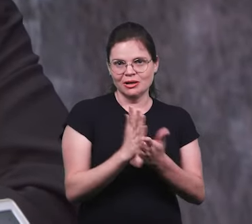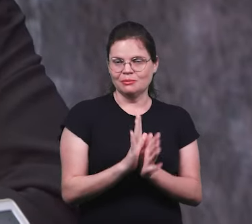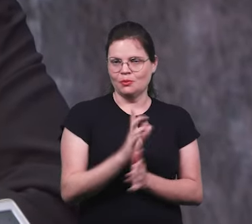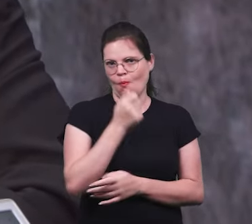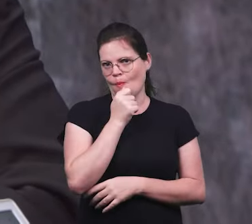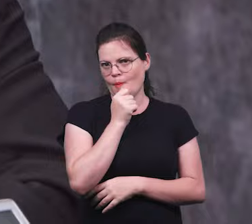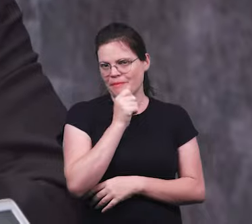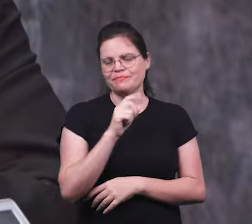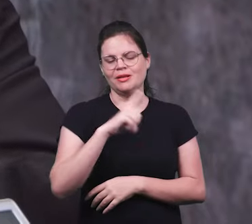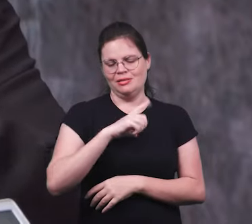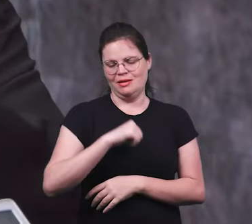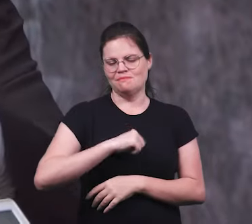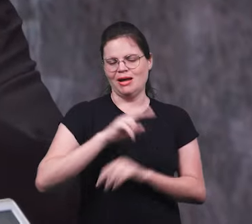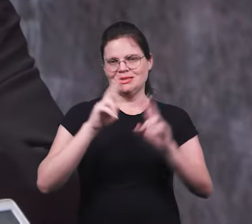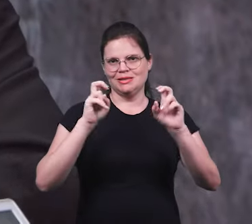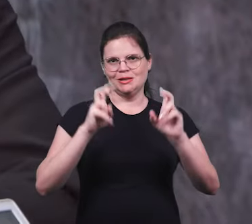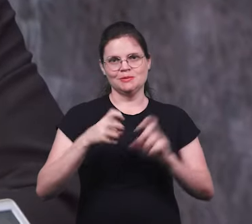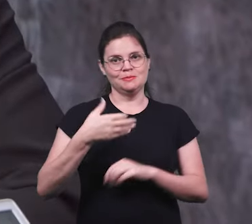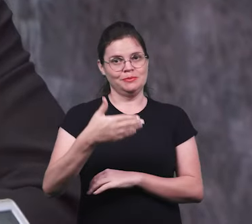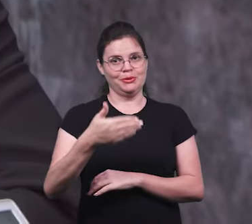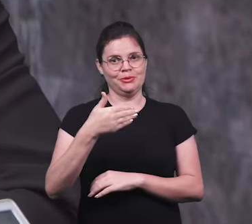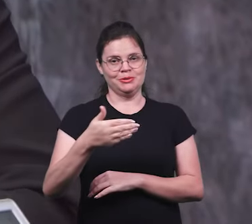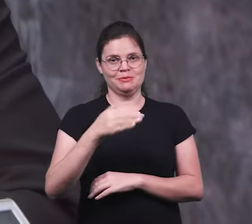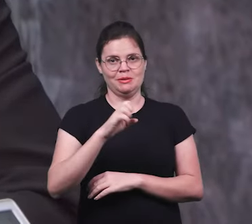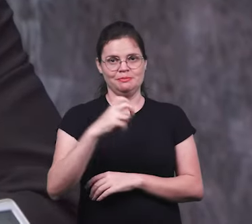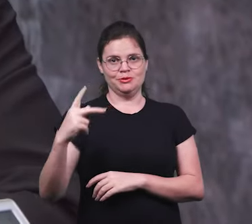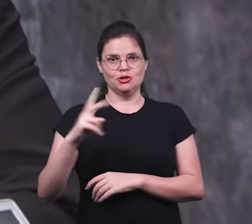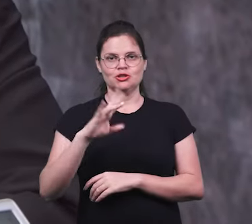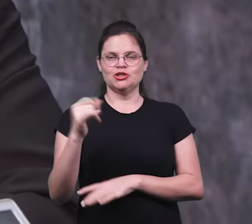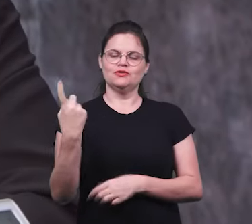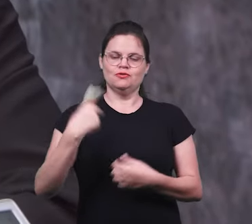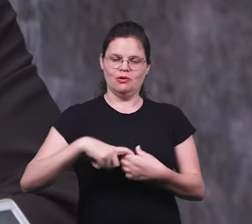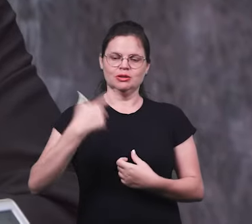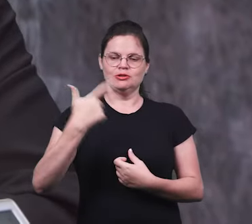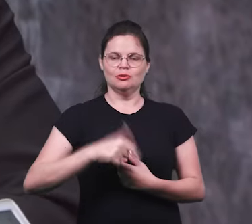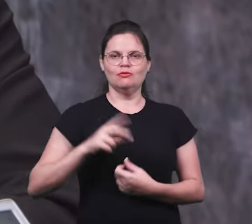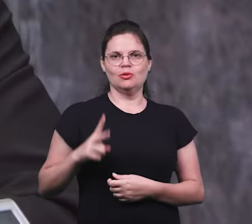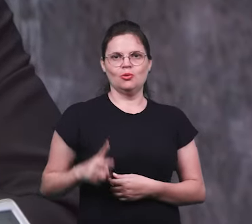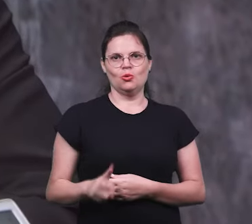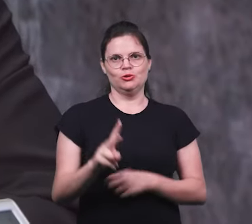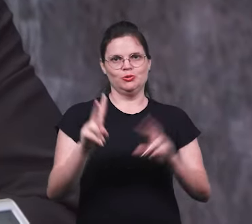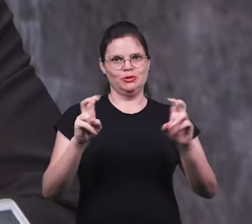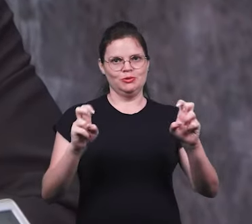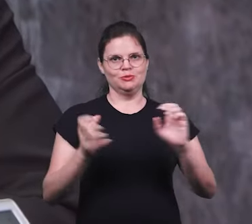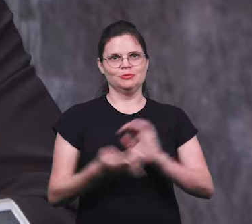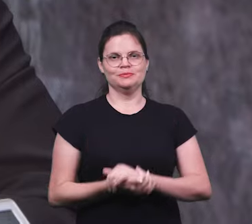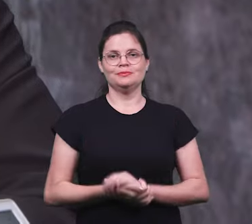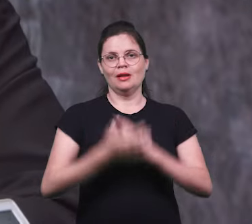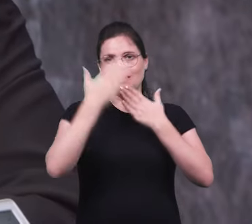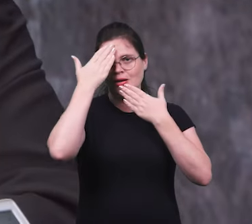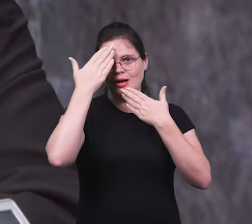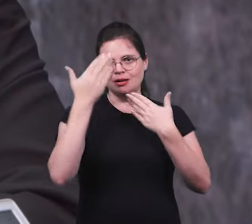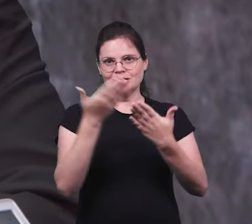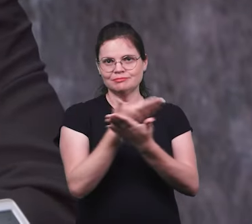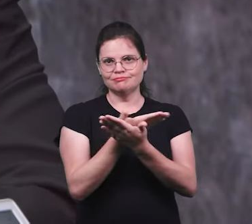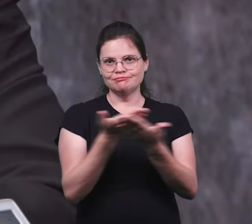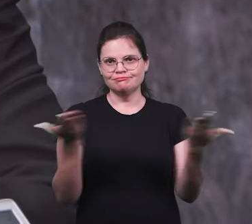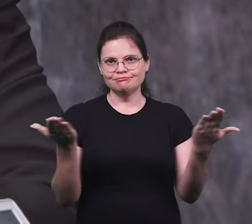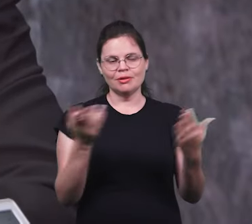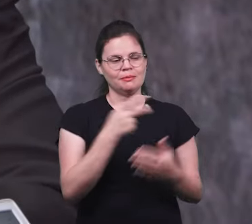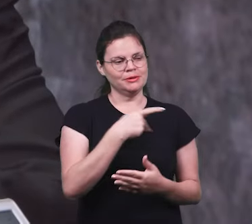Paulo e voltaremos no próximo episódio para dar continuidade a este assunto. Agradecemos